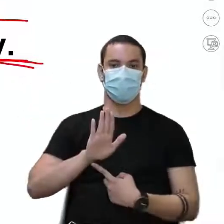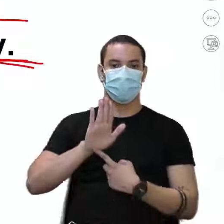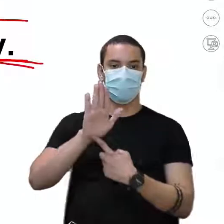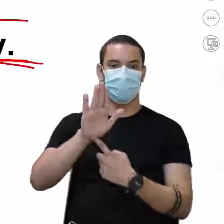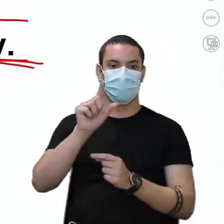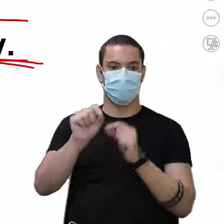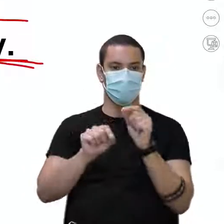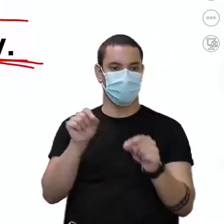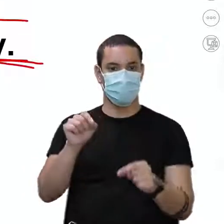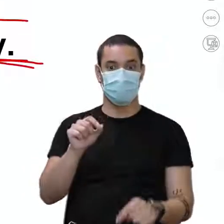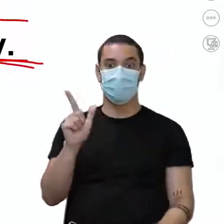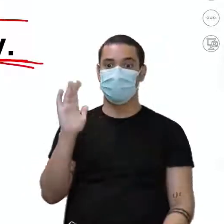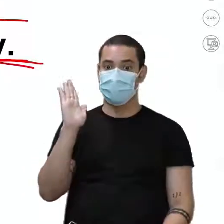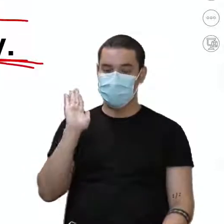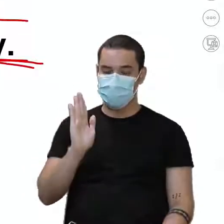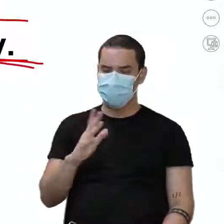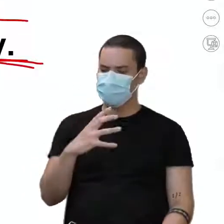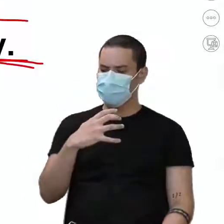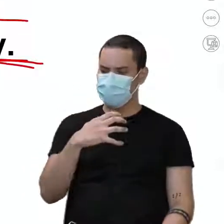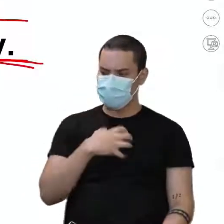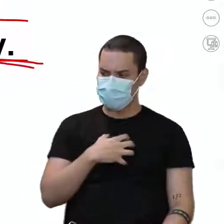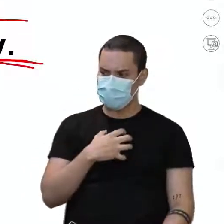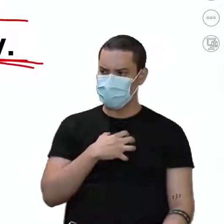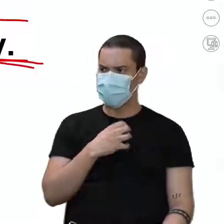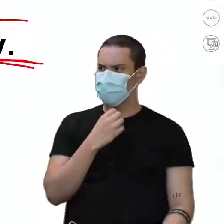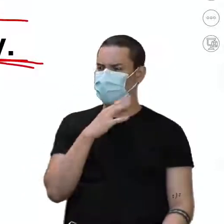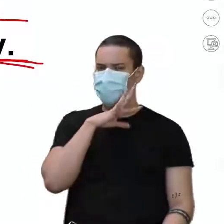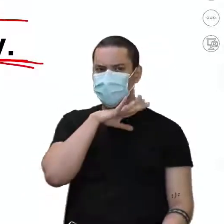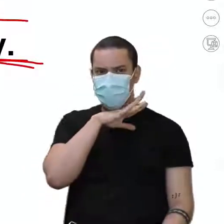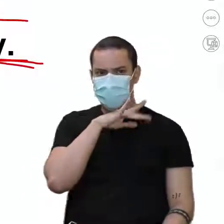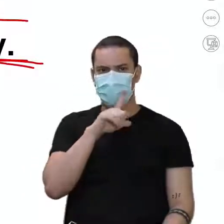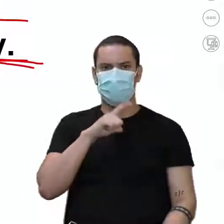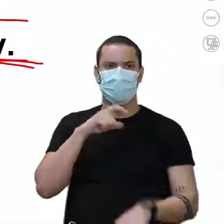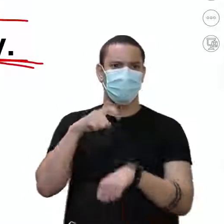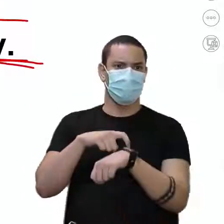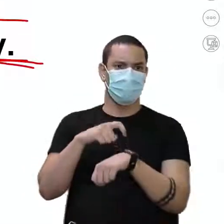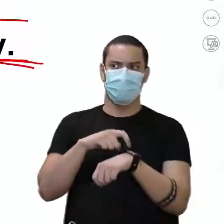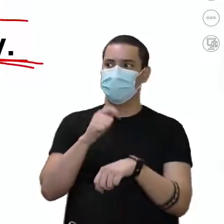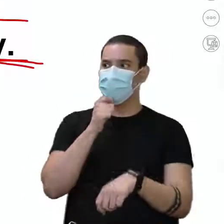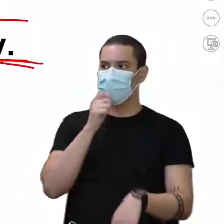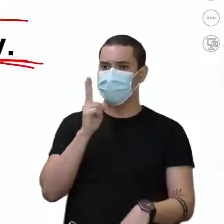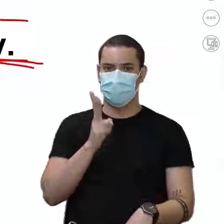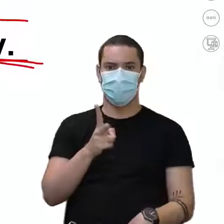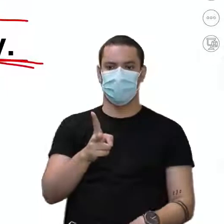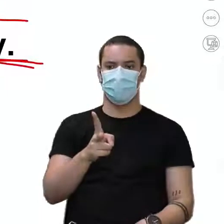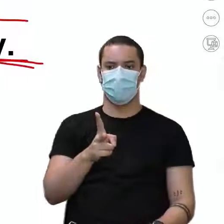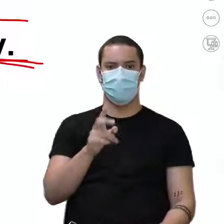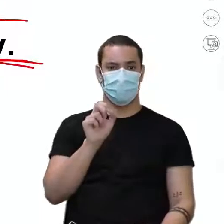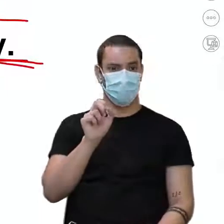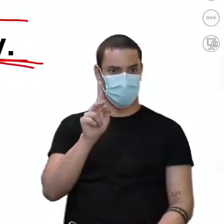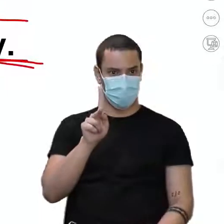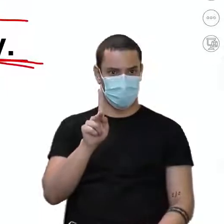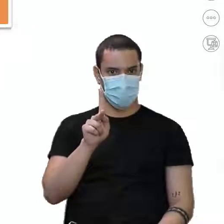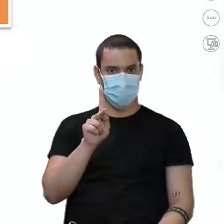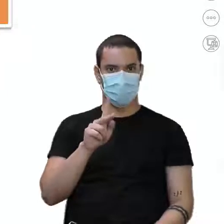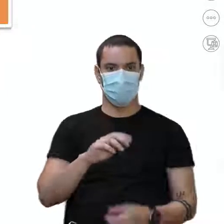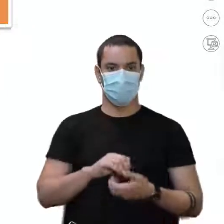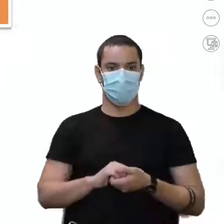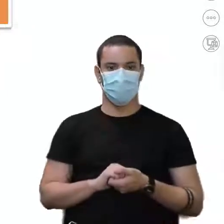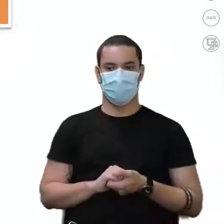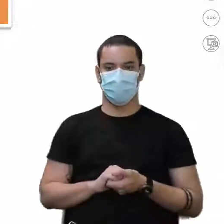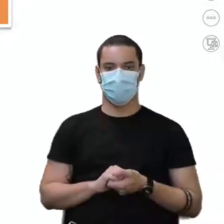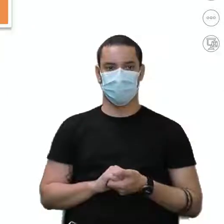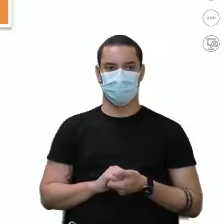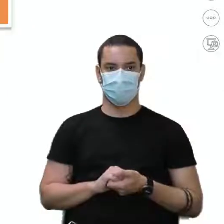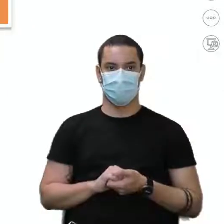já vem se sentindo mal, já não está se sentindo bem há um tempinho e continua, ok?